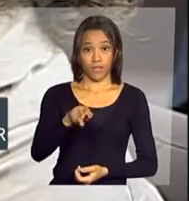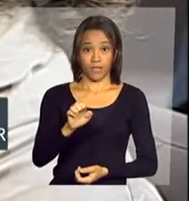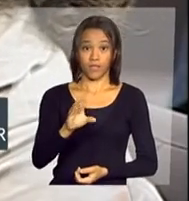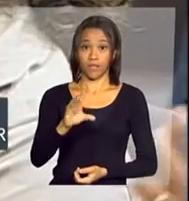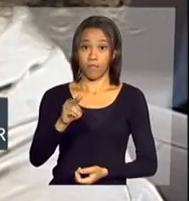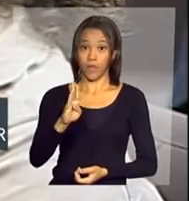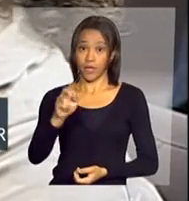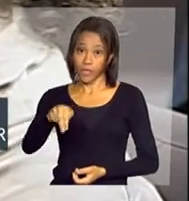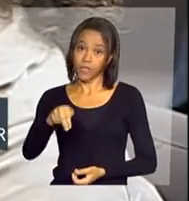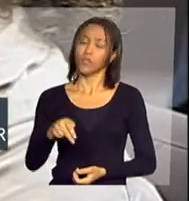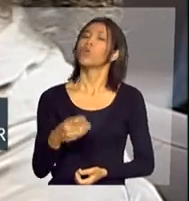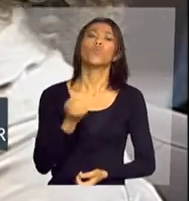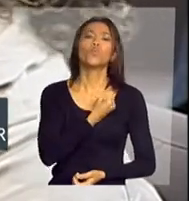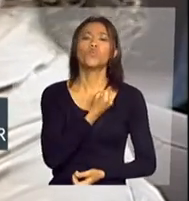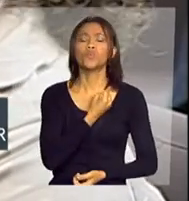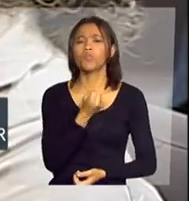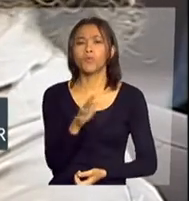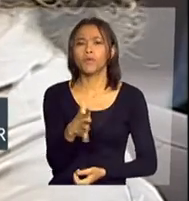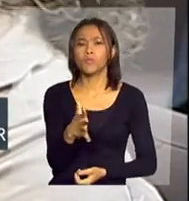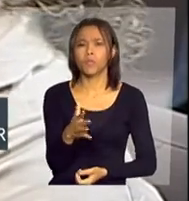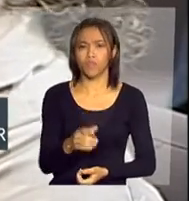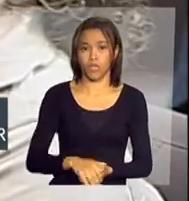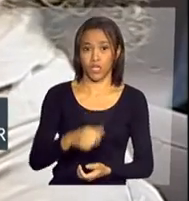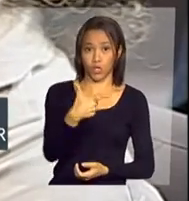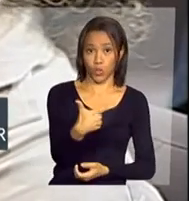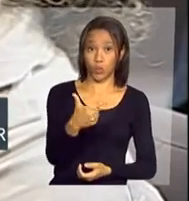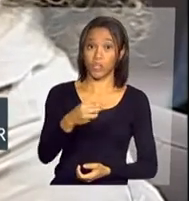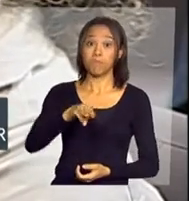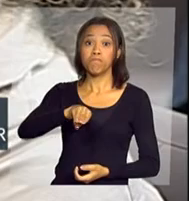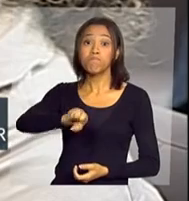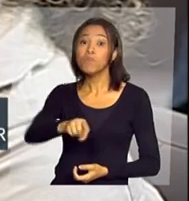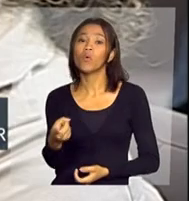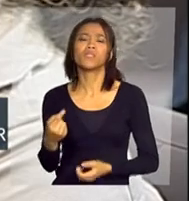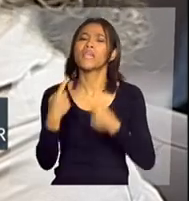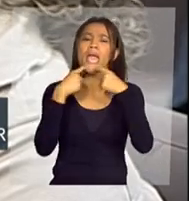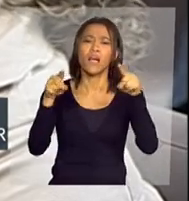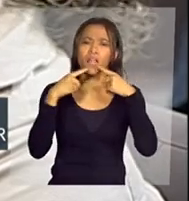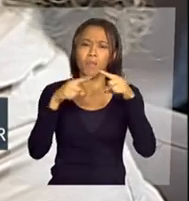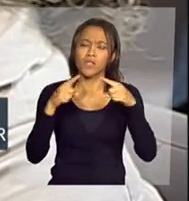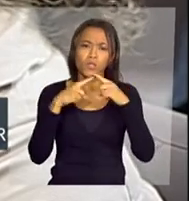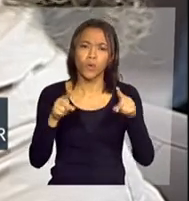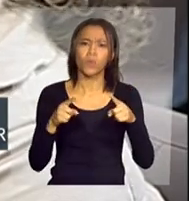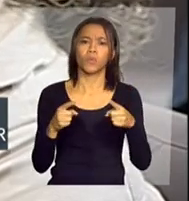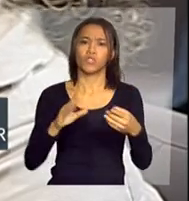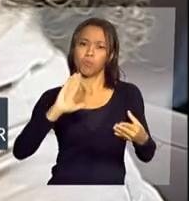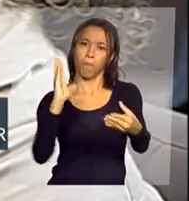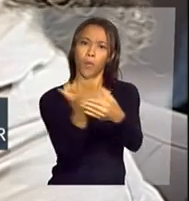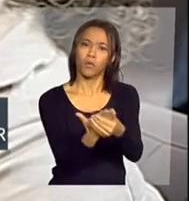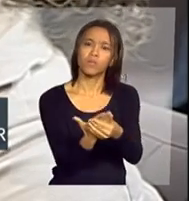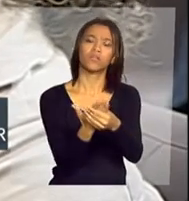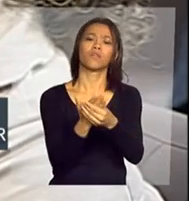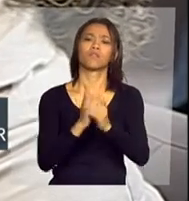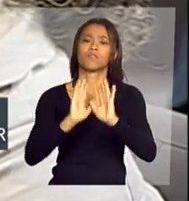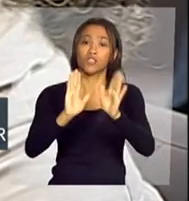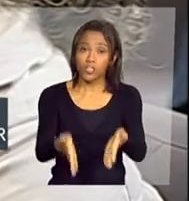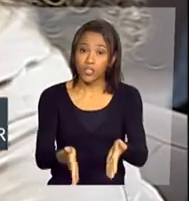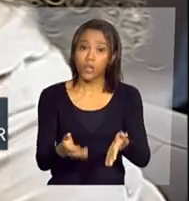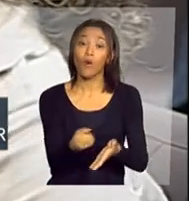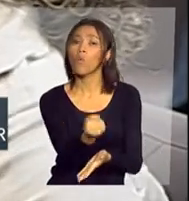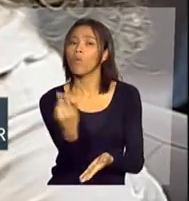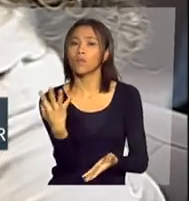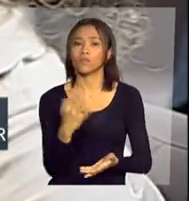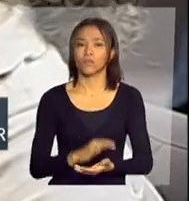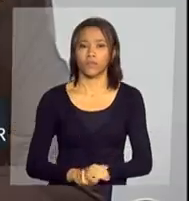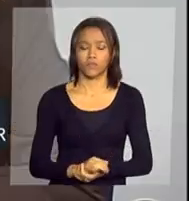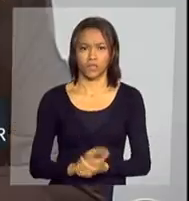o número de atendimentos ficou então em dois milhões e o tio reclamações de processos realmente virar no processo junto ao